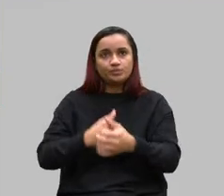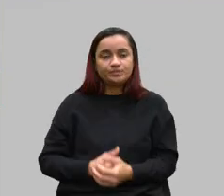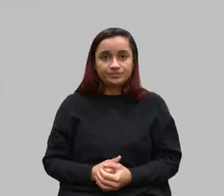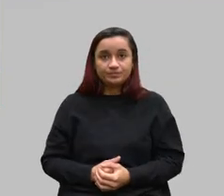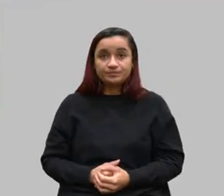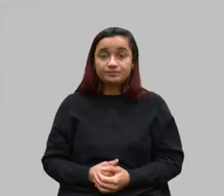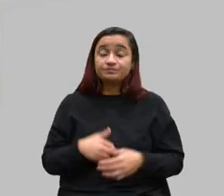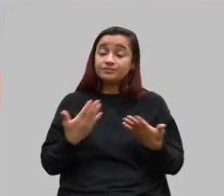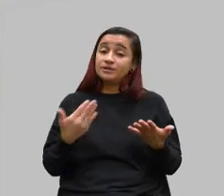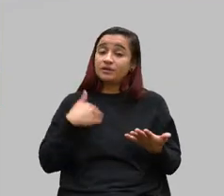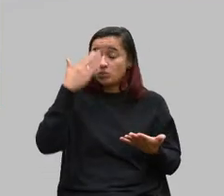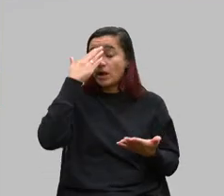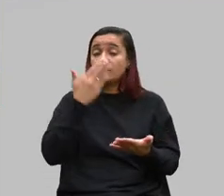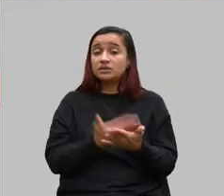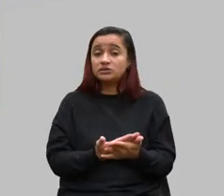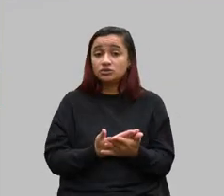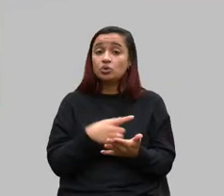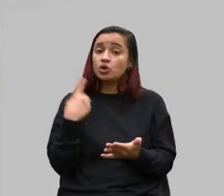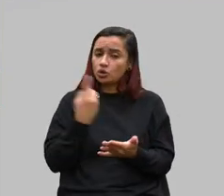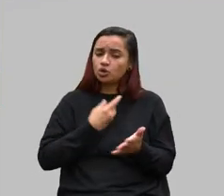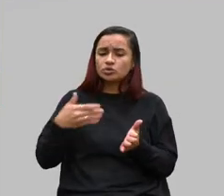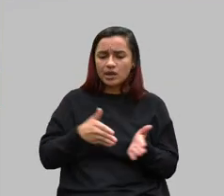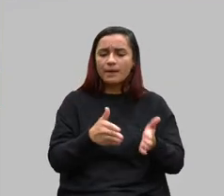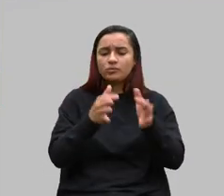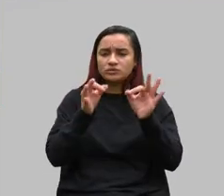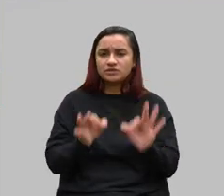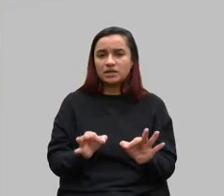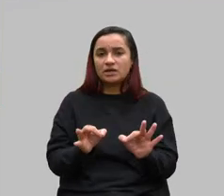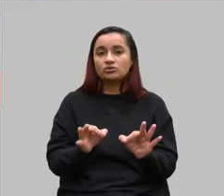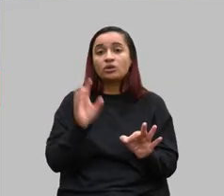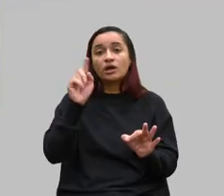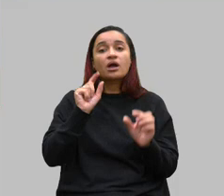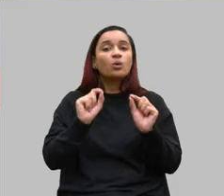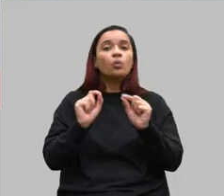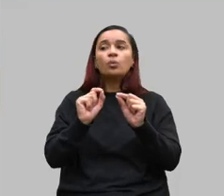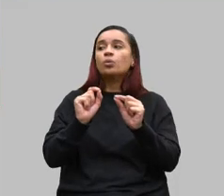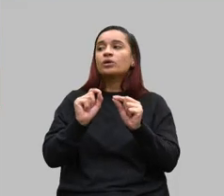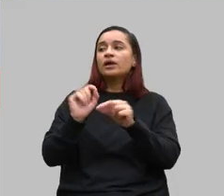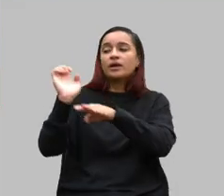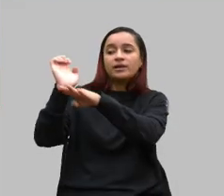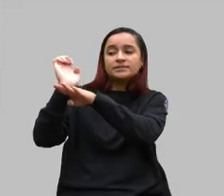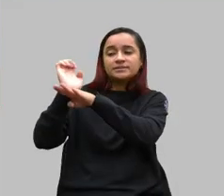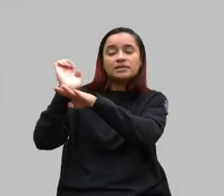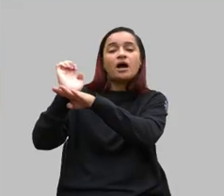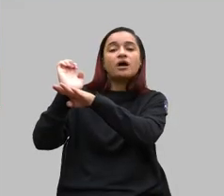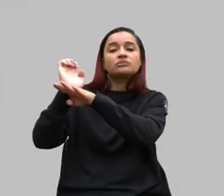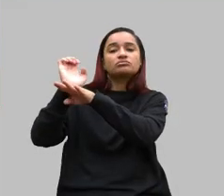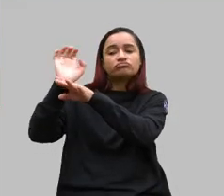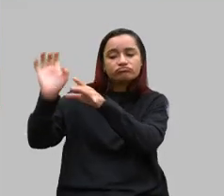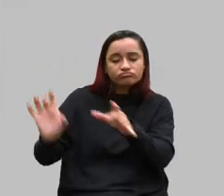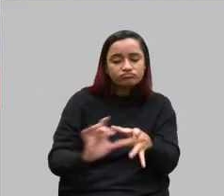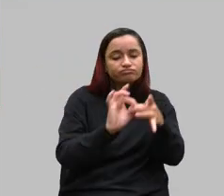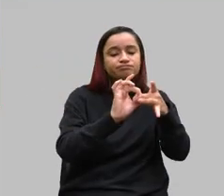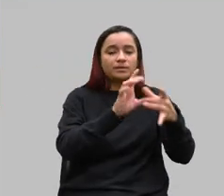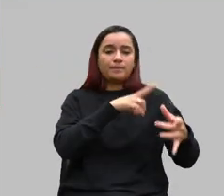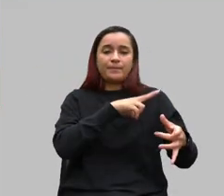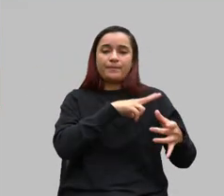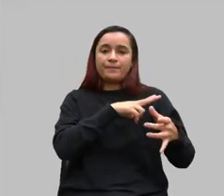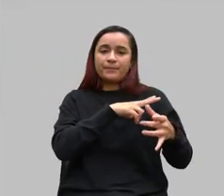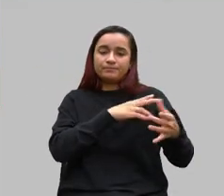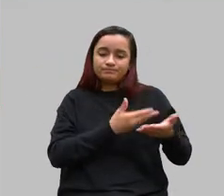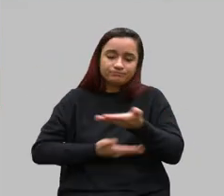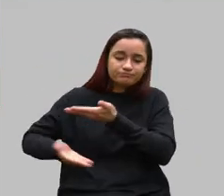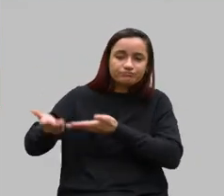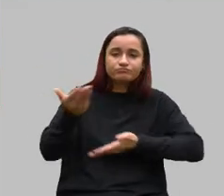eu acredito que nós estamos nesse caminho certo de trazer o estado para junto do setor privado para os dois